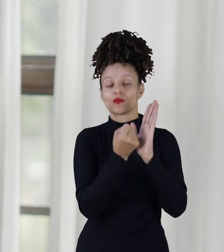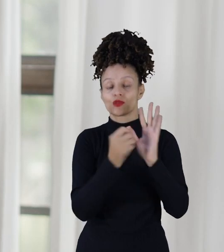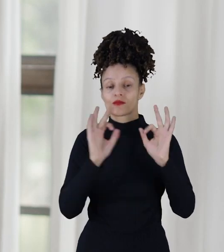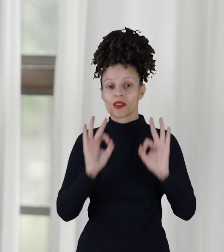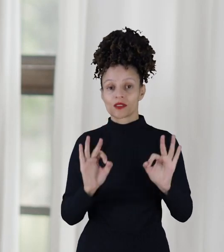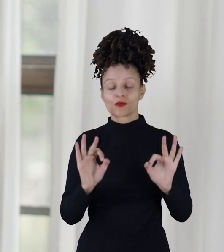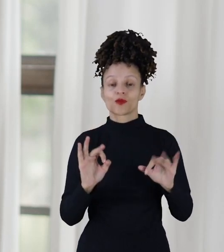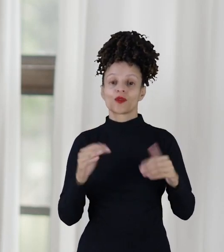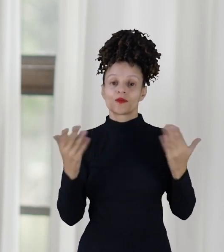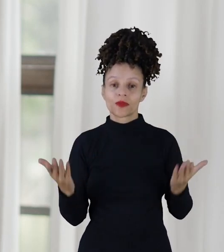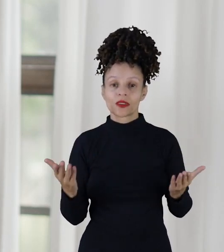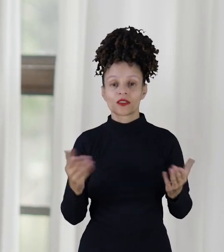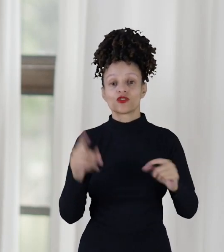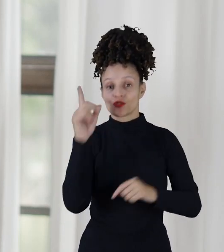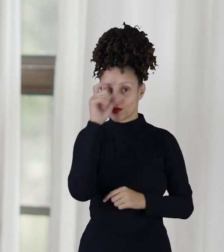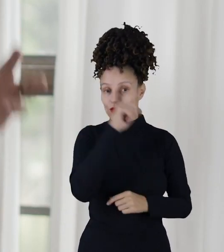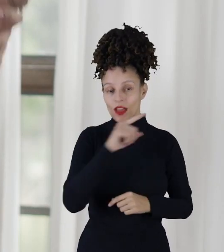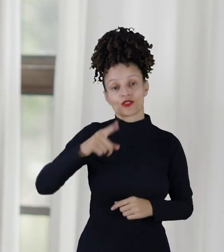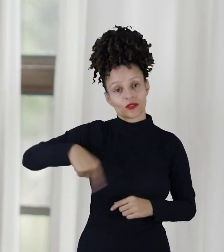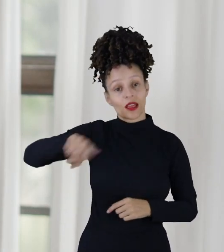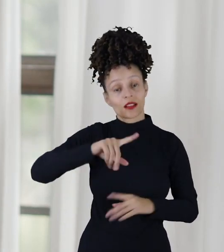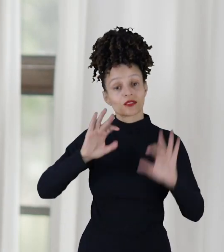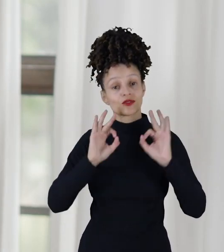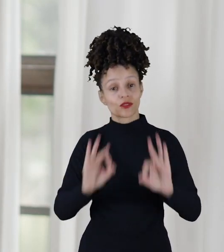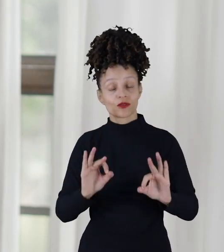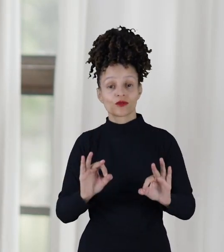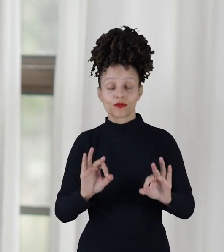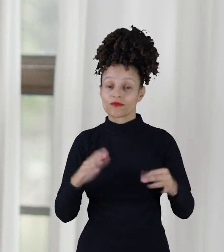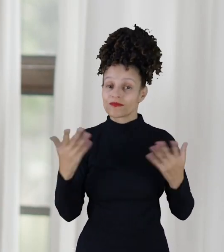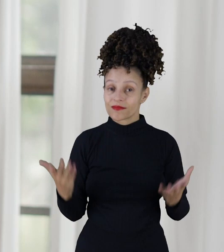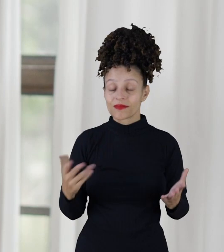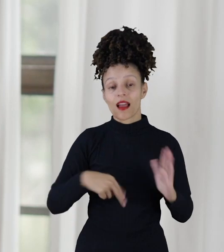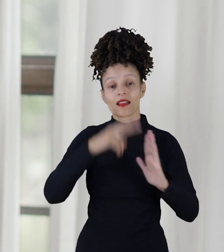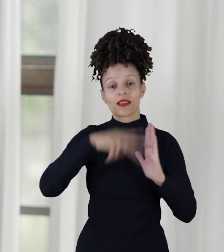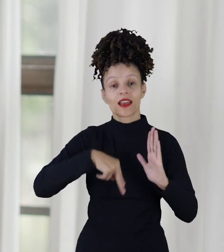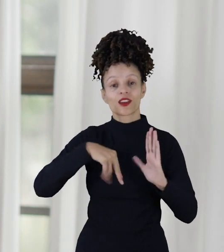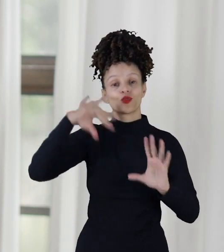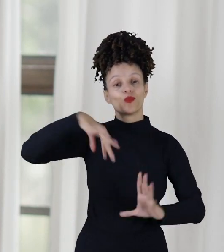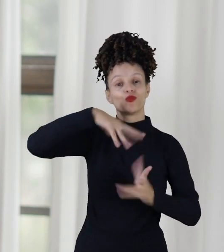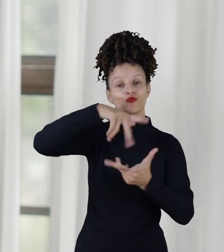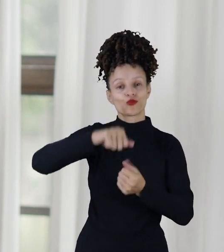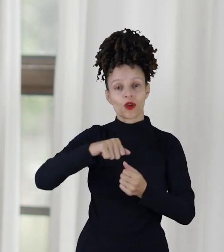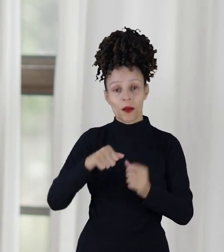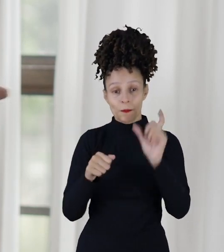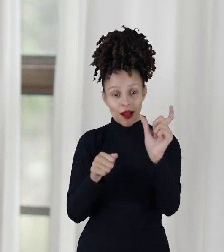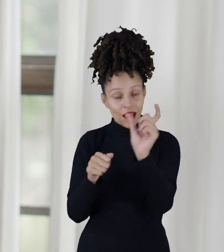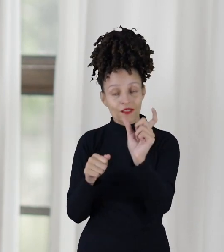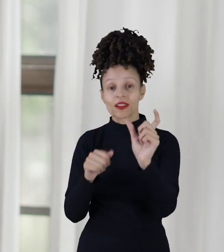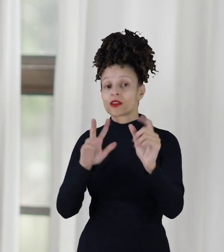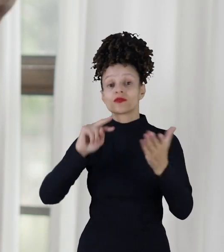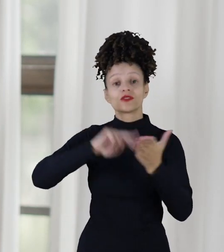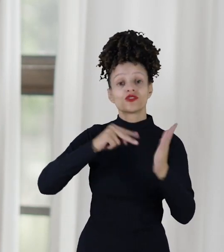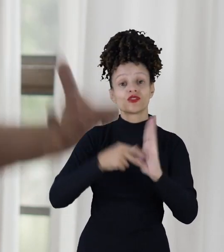simbólica, né? Ela é símbolo. E a dificuldade deles era justamente, realmente, ler o mundo. Não era só ler